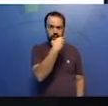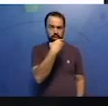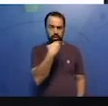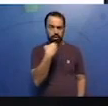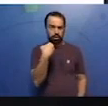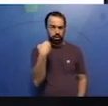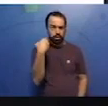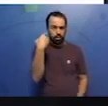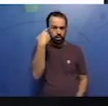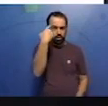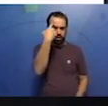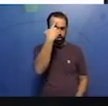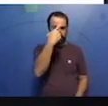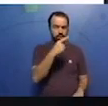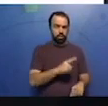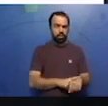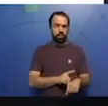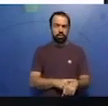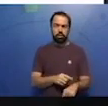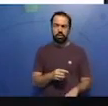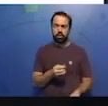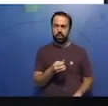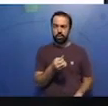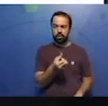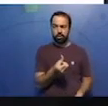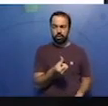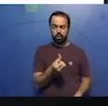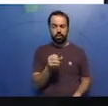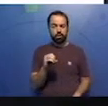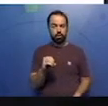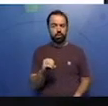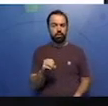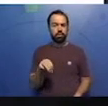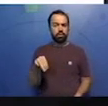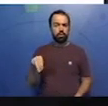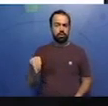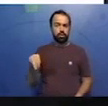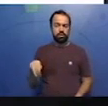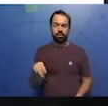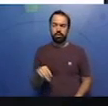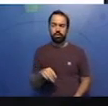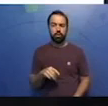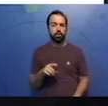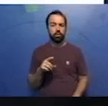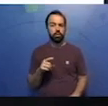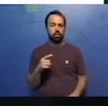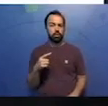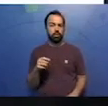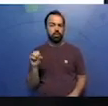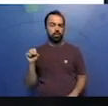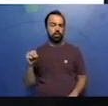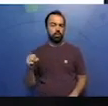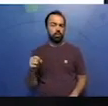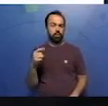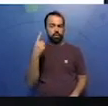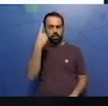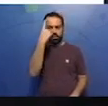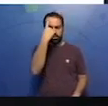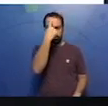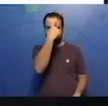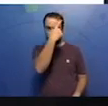Isso também ocorre com o ponteiro dos segundos. Quando esse ponteiro dá uma volta completa no